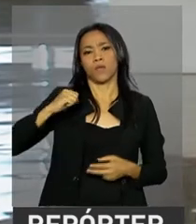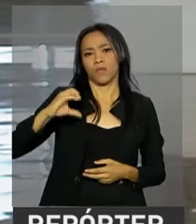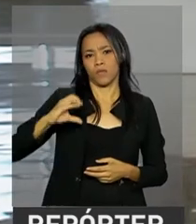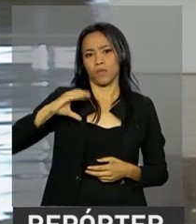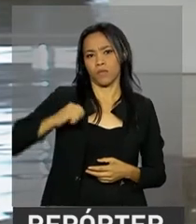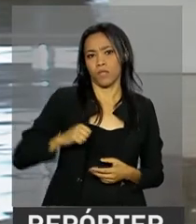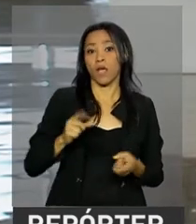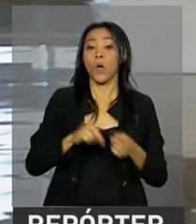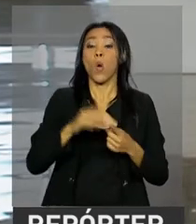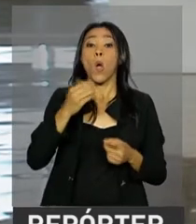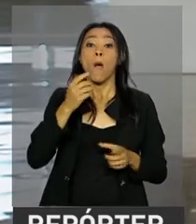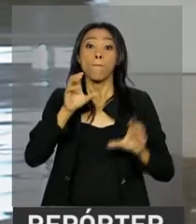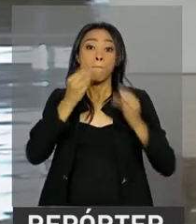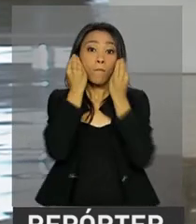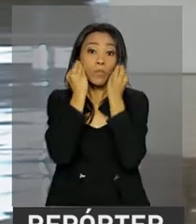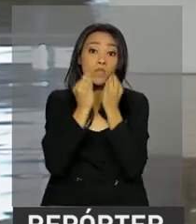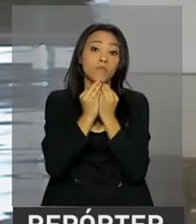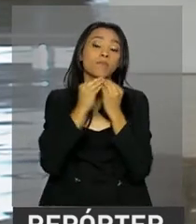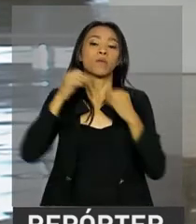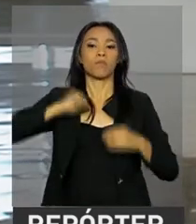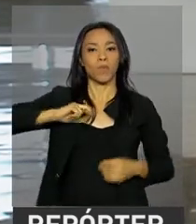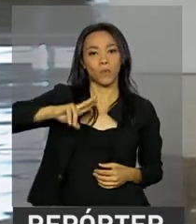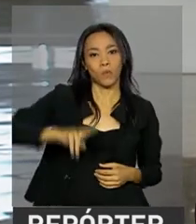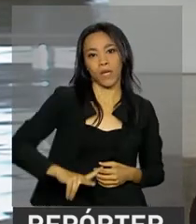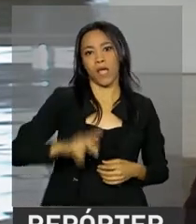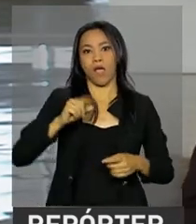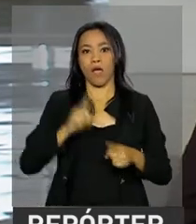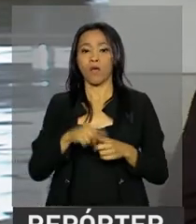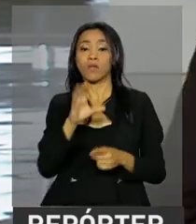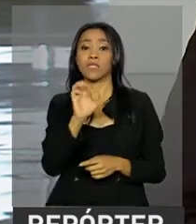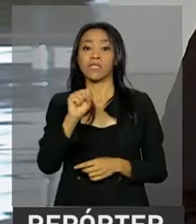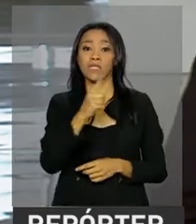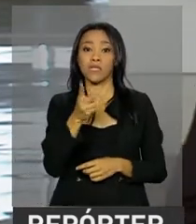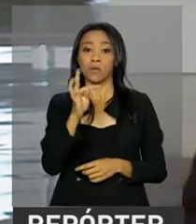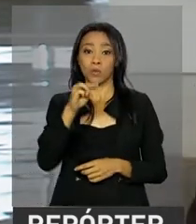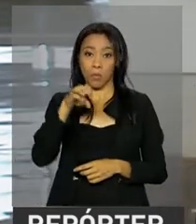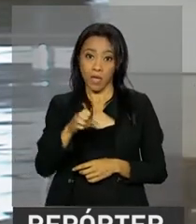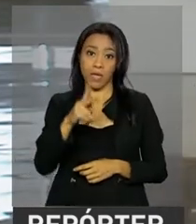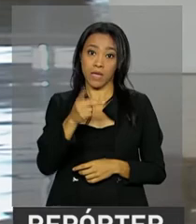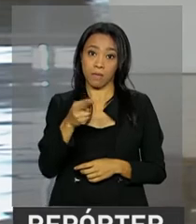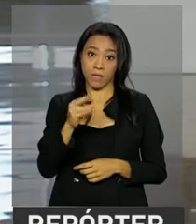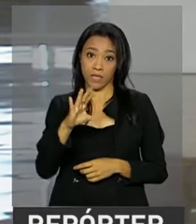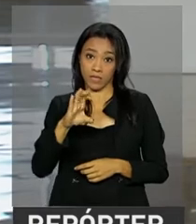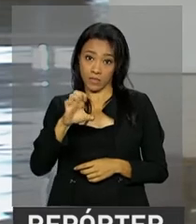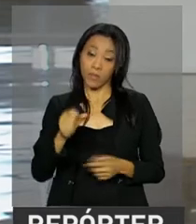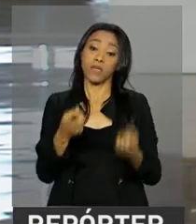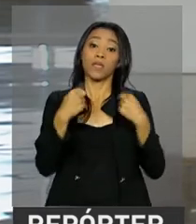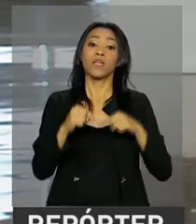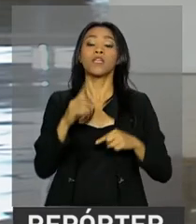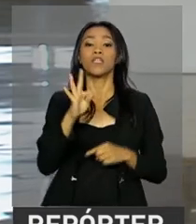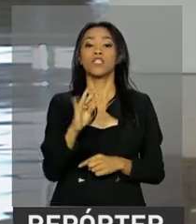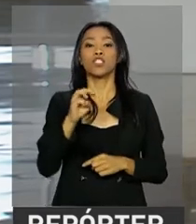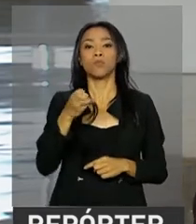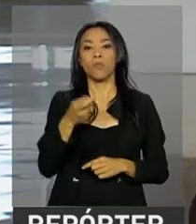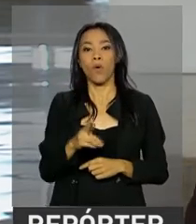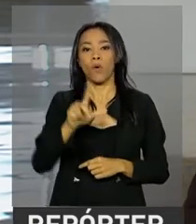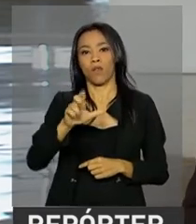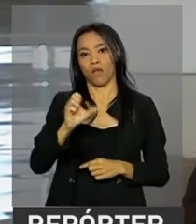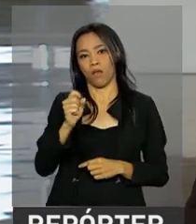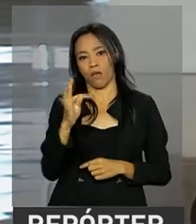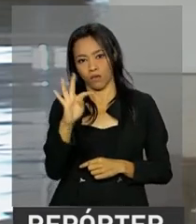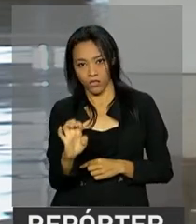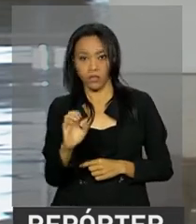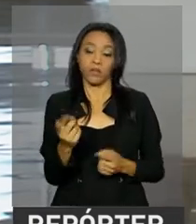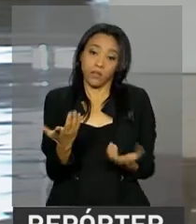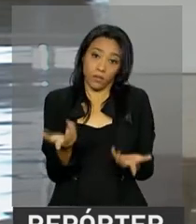moçambique portugal são tomé e príncipe também última leste o leandro então nesse encontro o